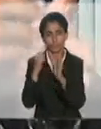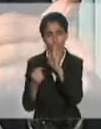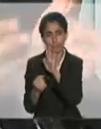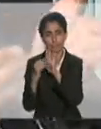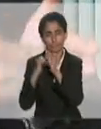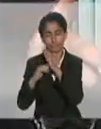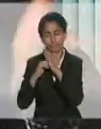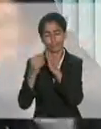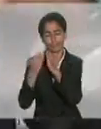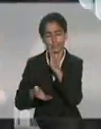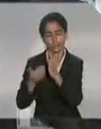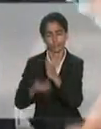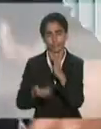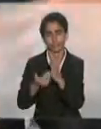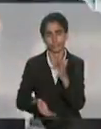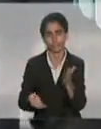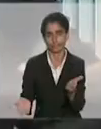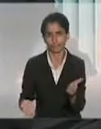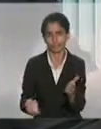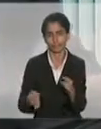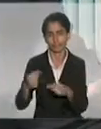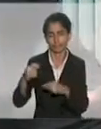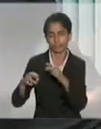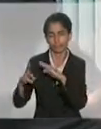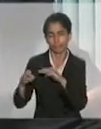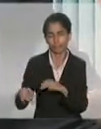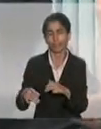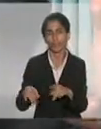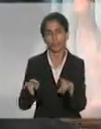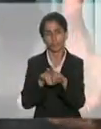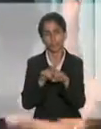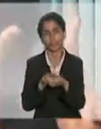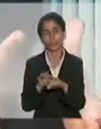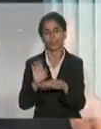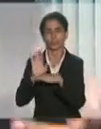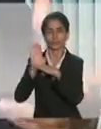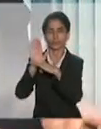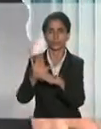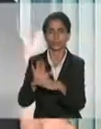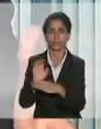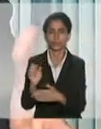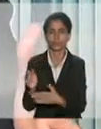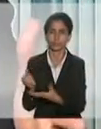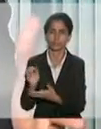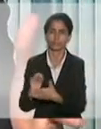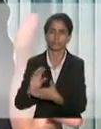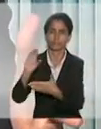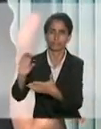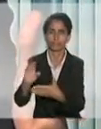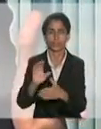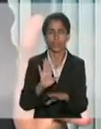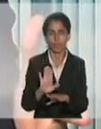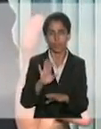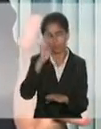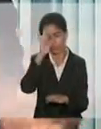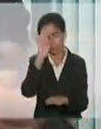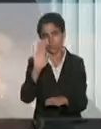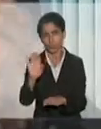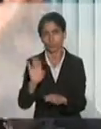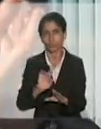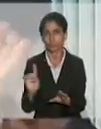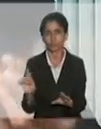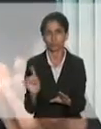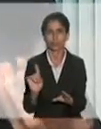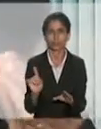prejuízos seguidos em função dessas variáveis, o benefício fiscal vai ser suficiente, porque às vezes ele nem seria o principal motivo. Seria